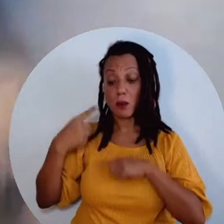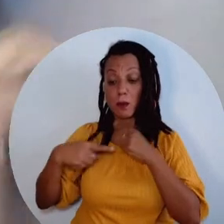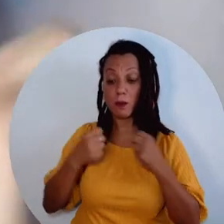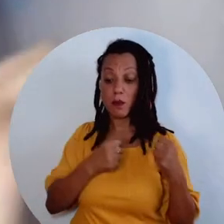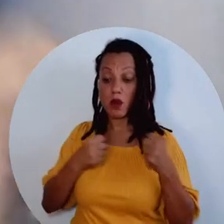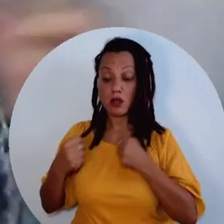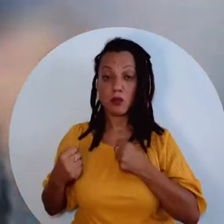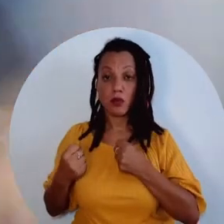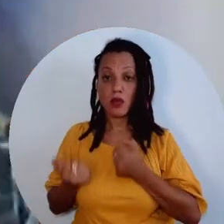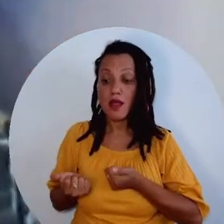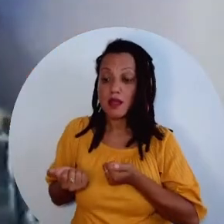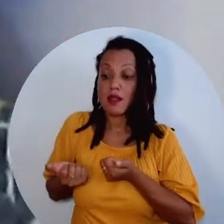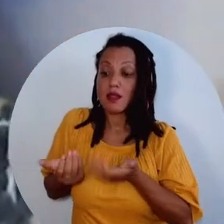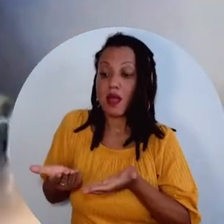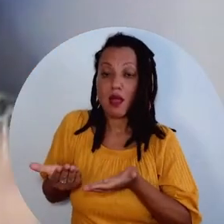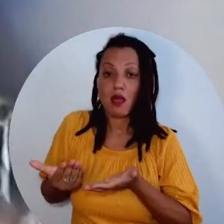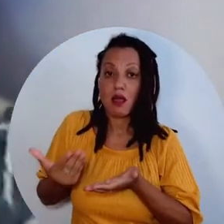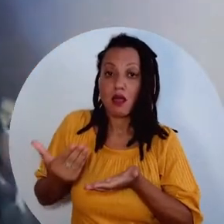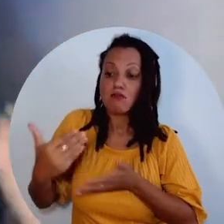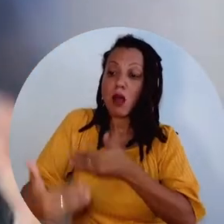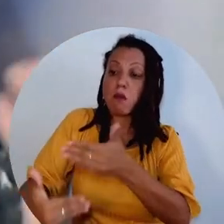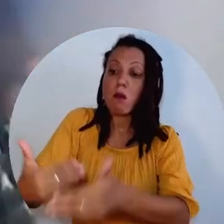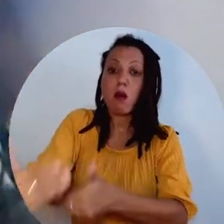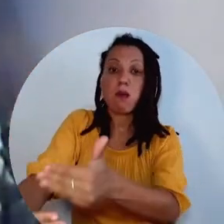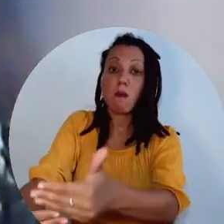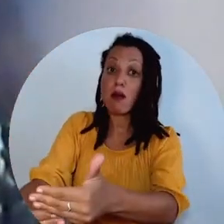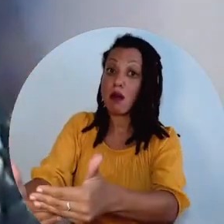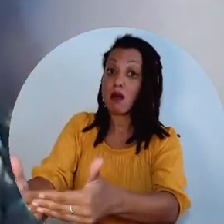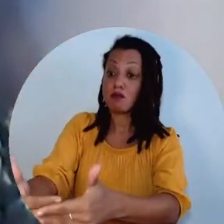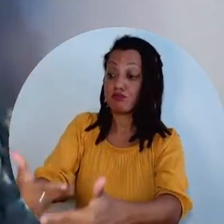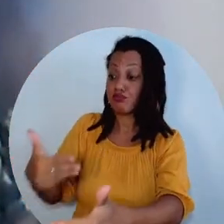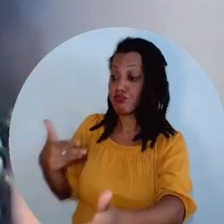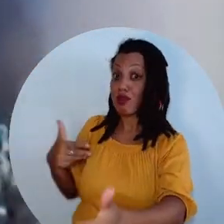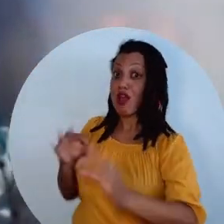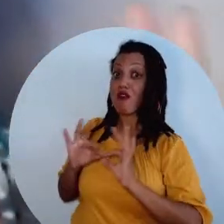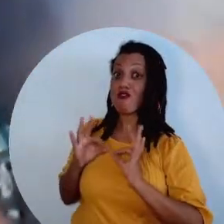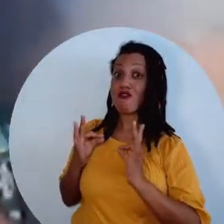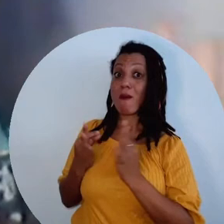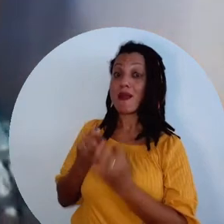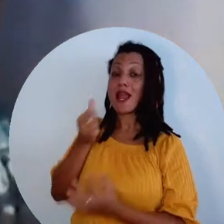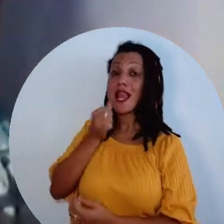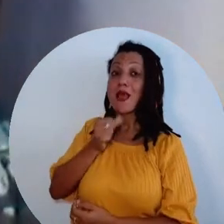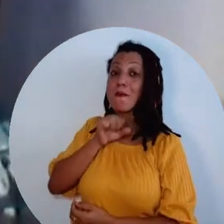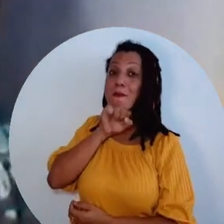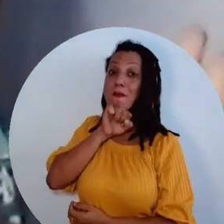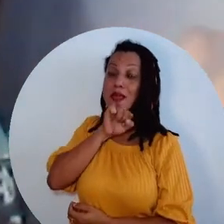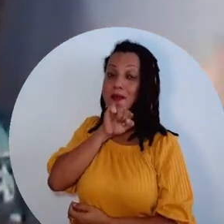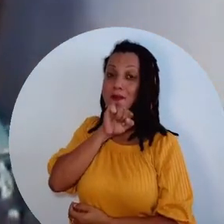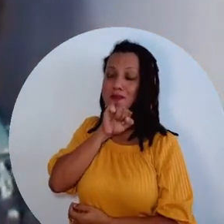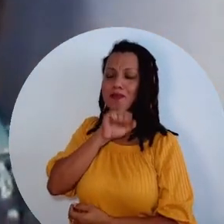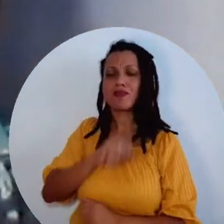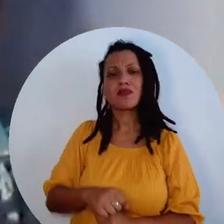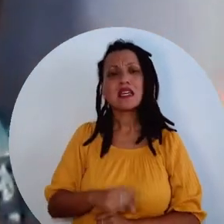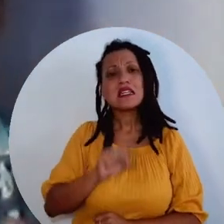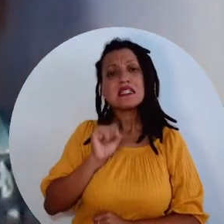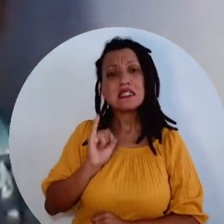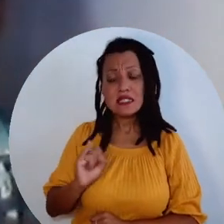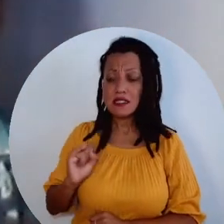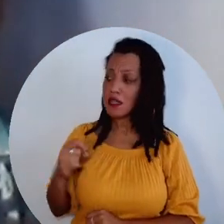poder político-social a partir da linhagem materna. Nessas sociedades, quem herda o